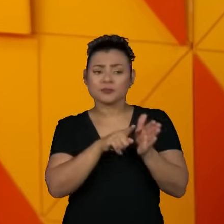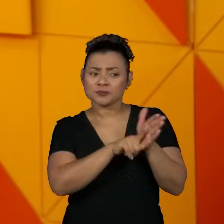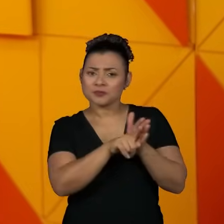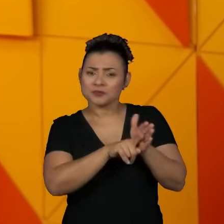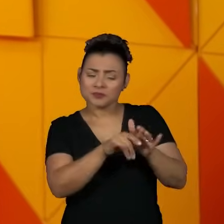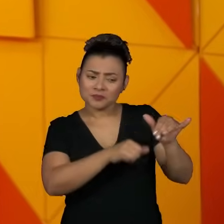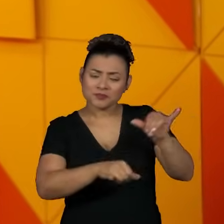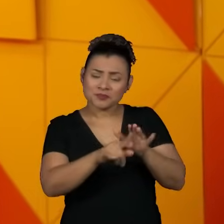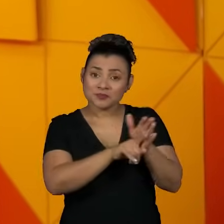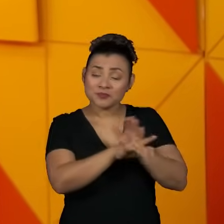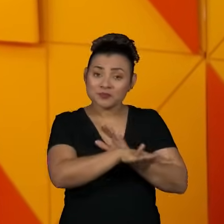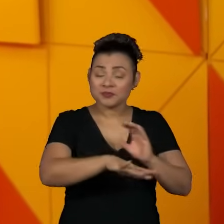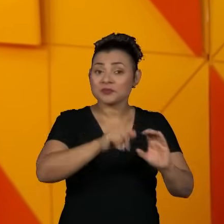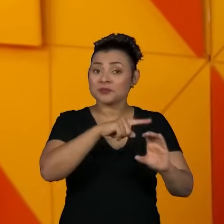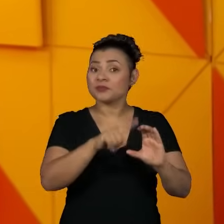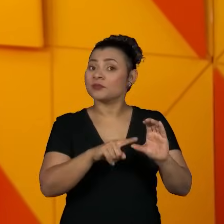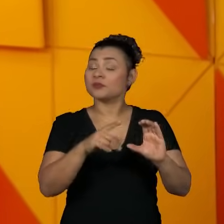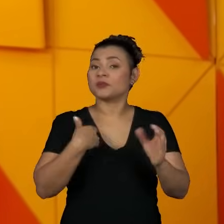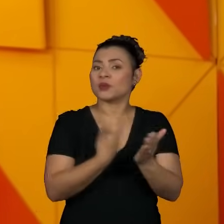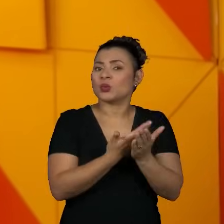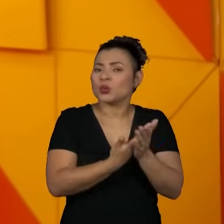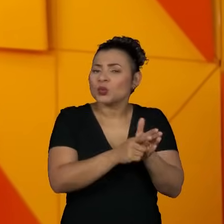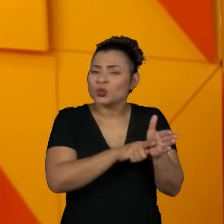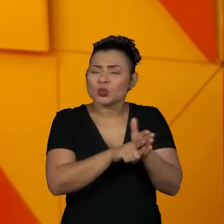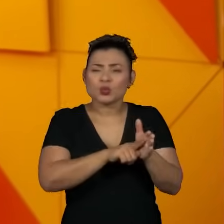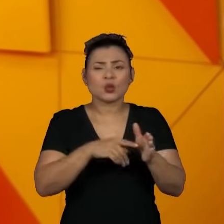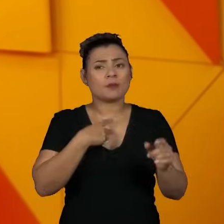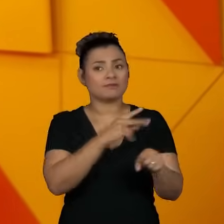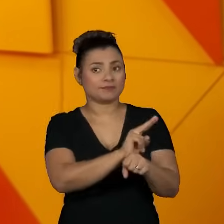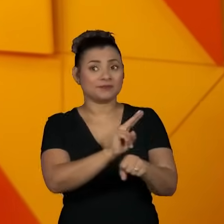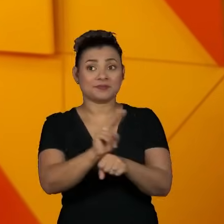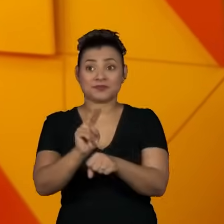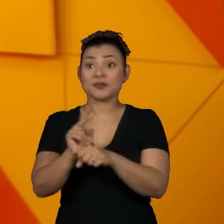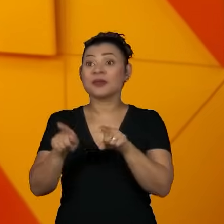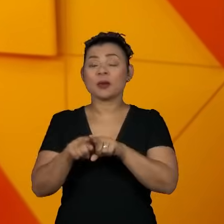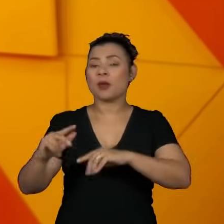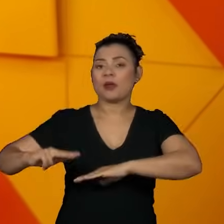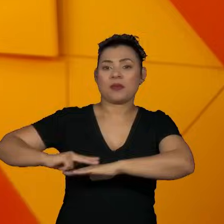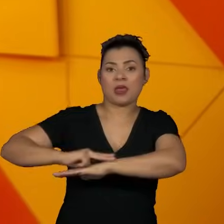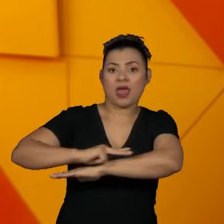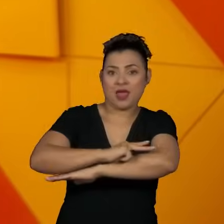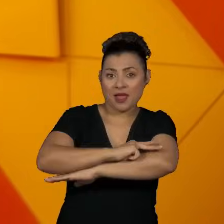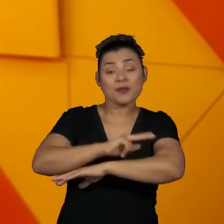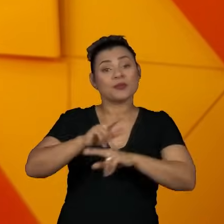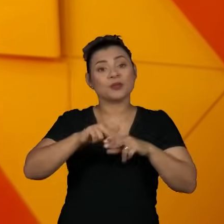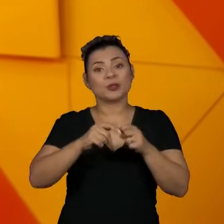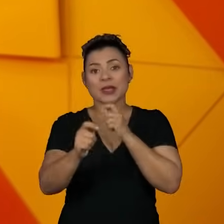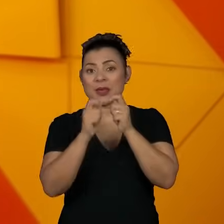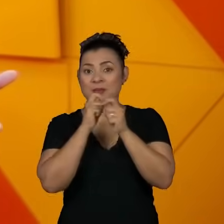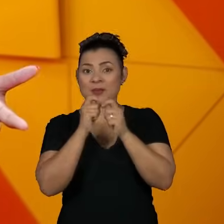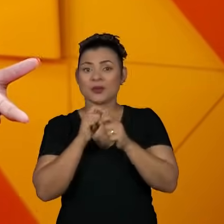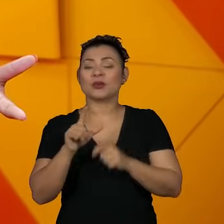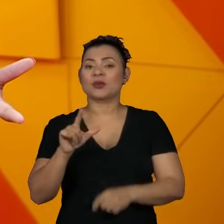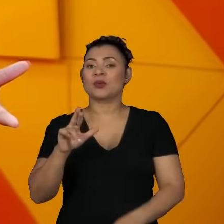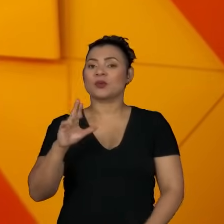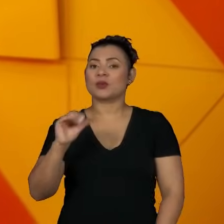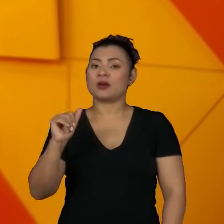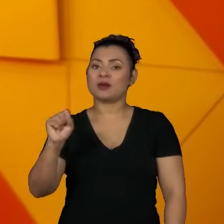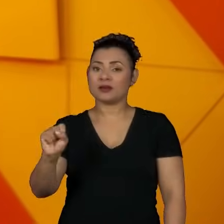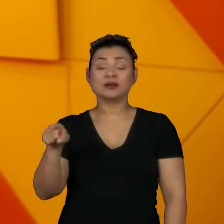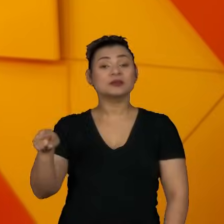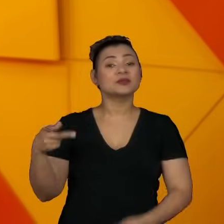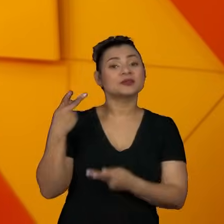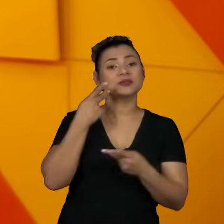um importante polo de estudo e de preservação de répteis. O nosso videorepórter, o Lucas Veloso, fez